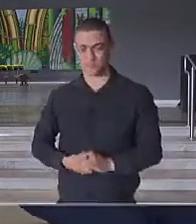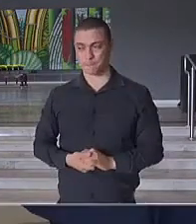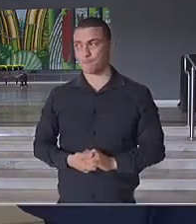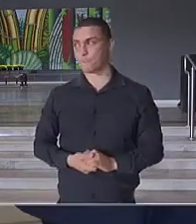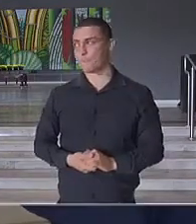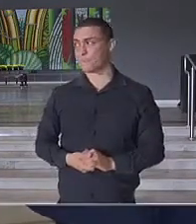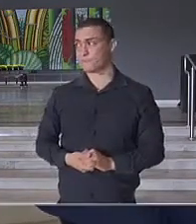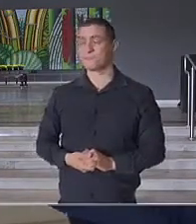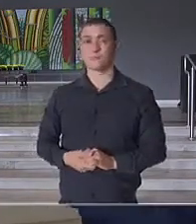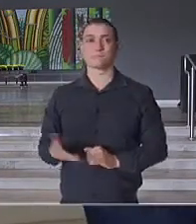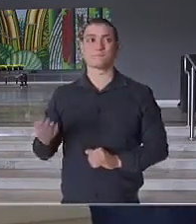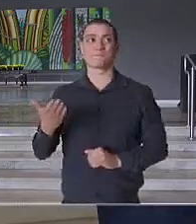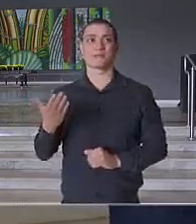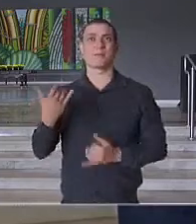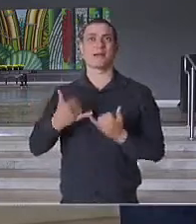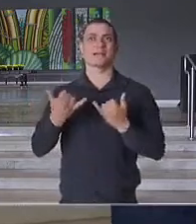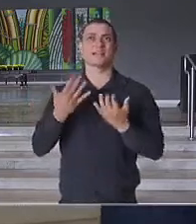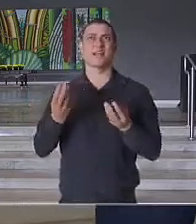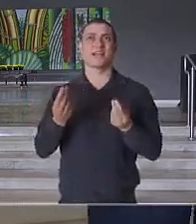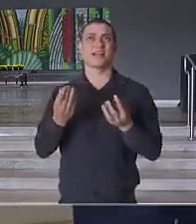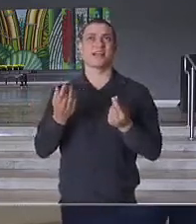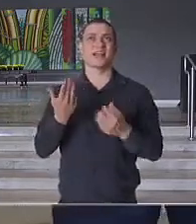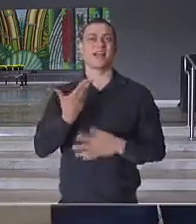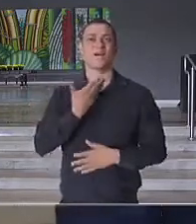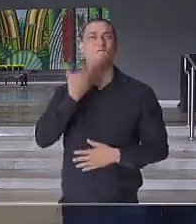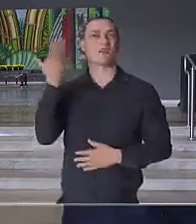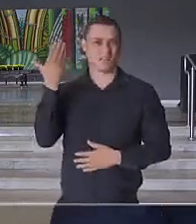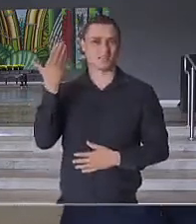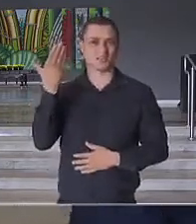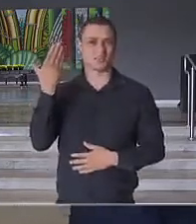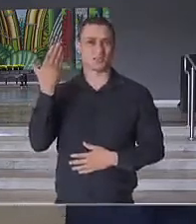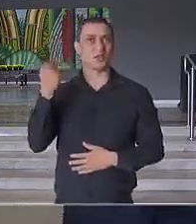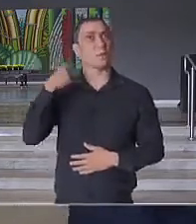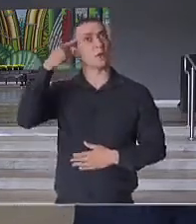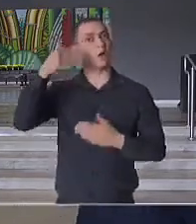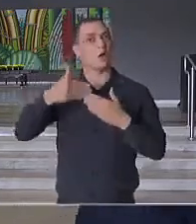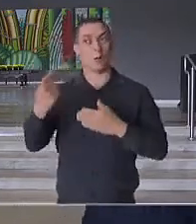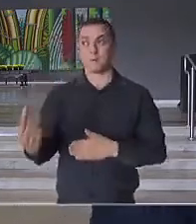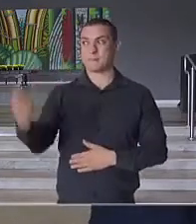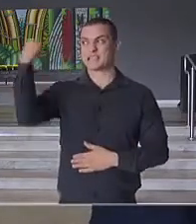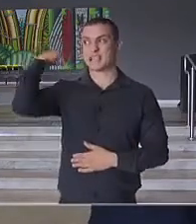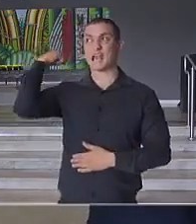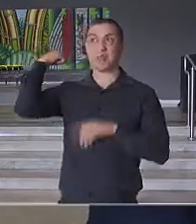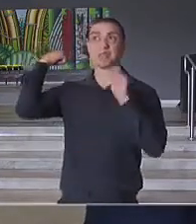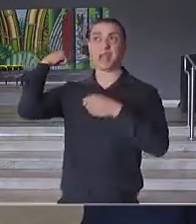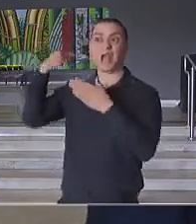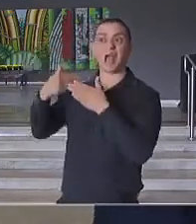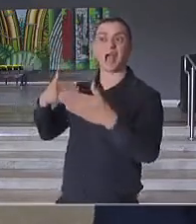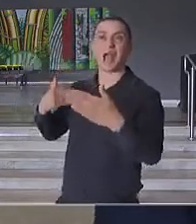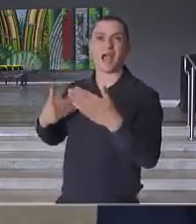É sempre fácil assim fazer uma previsão sobre o passado.